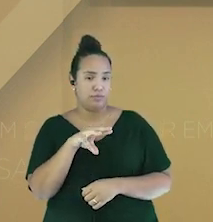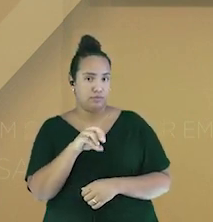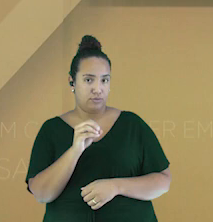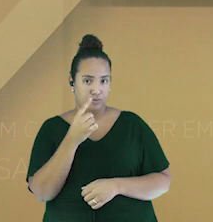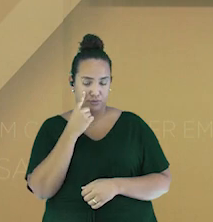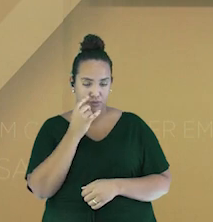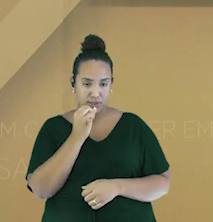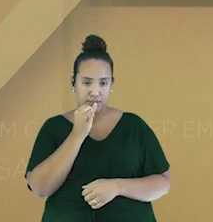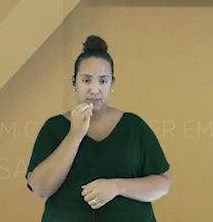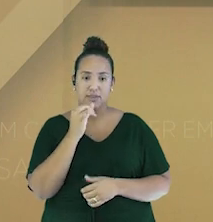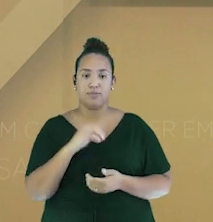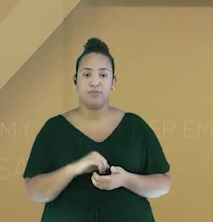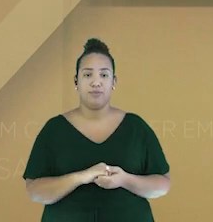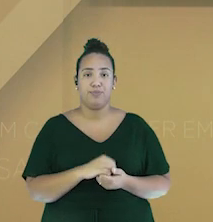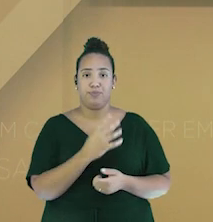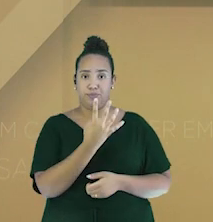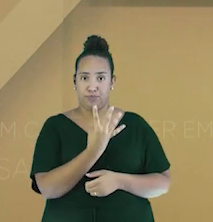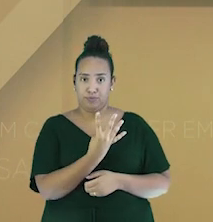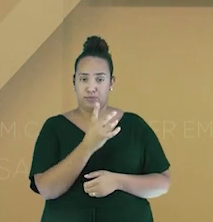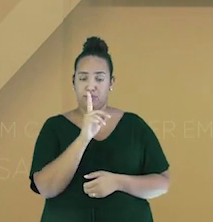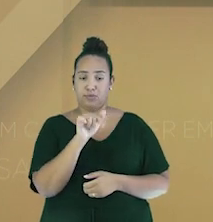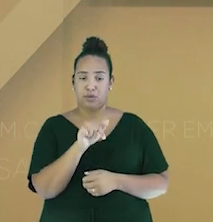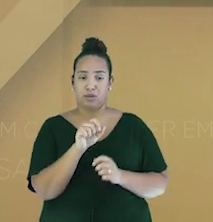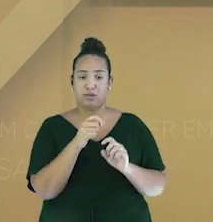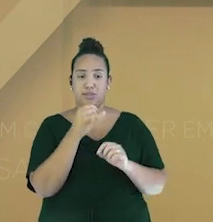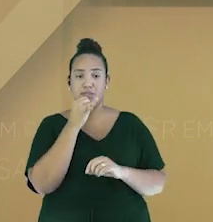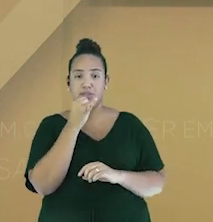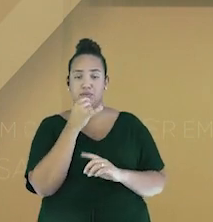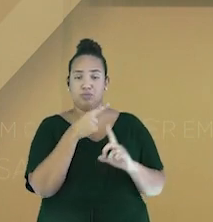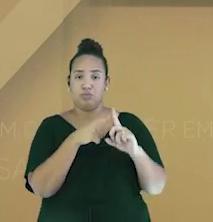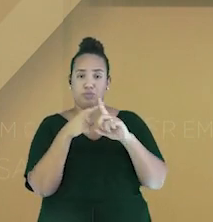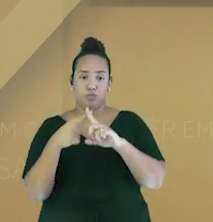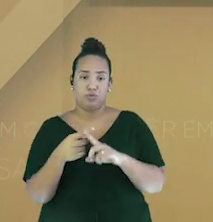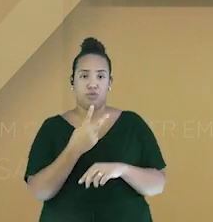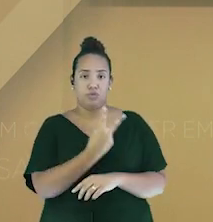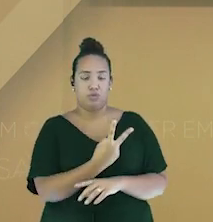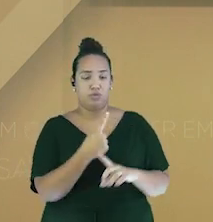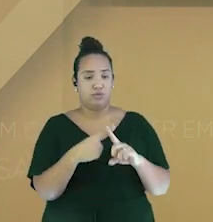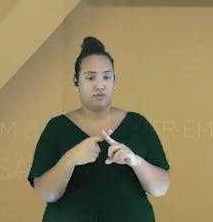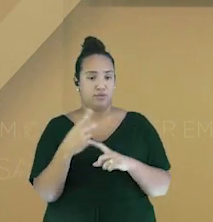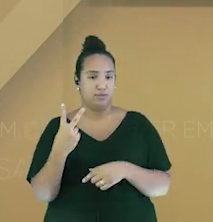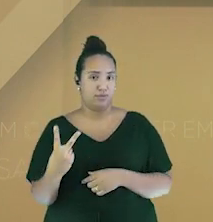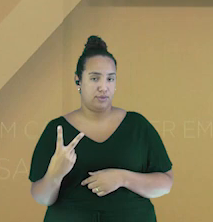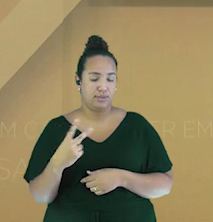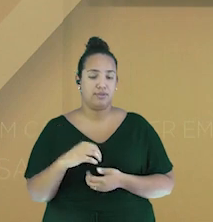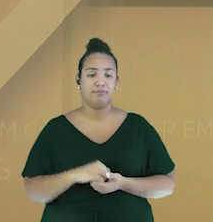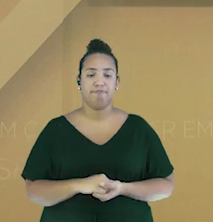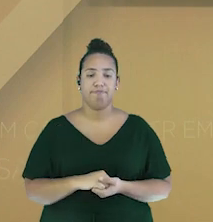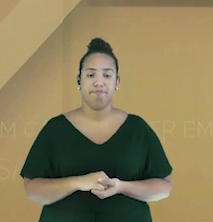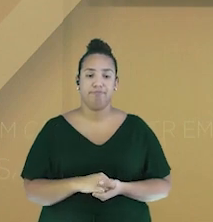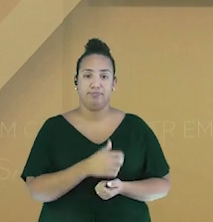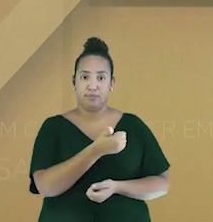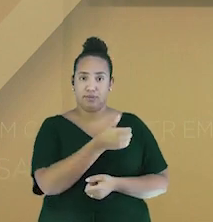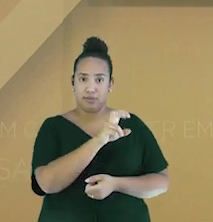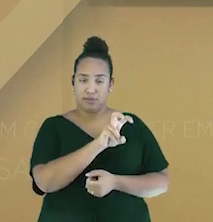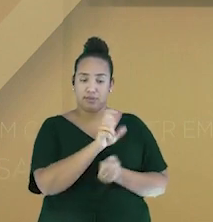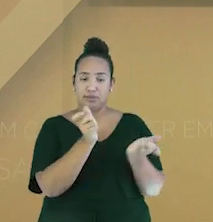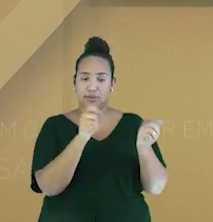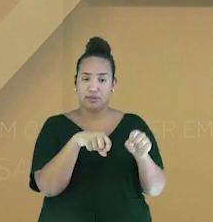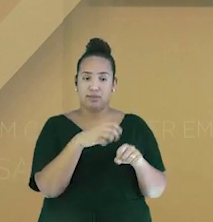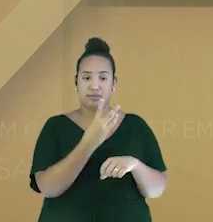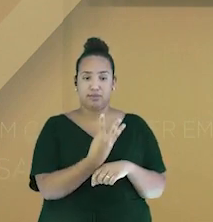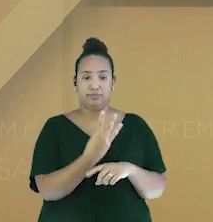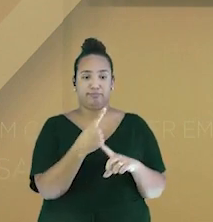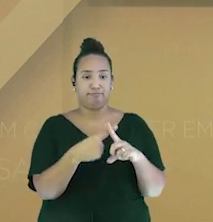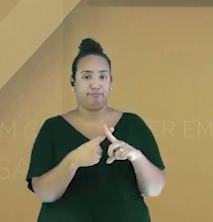exemplos. O número 4 pode ser escrito como a multiplicação de 2 vezes 2. O número 15 pode ser escrito como